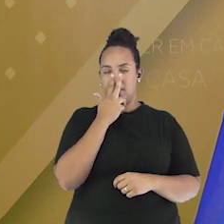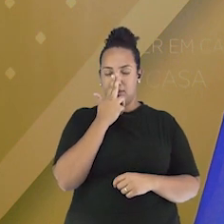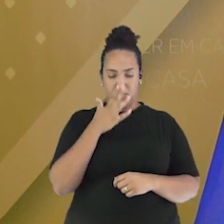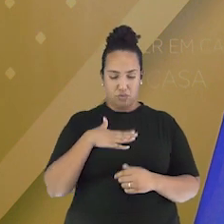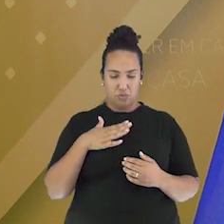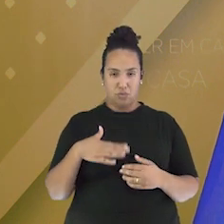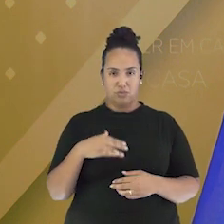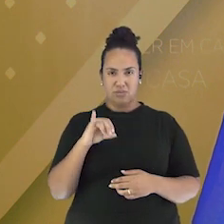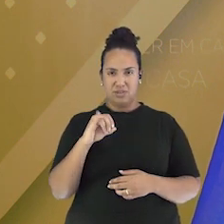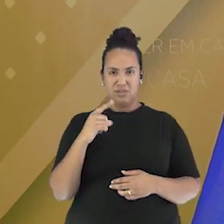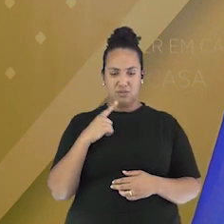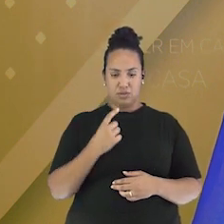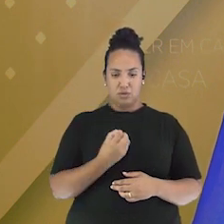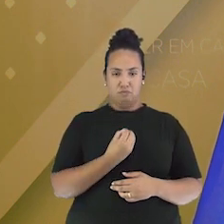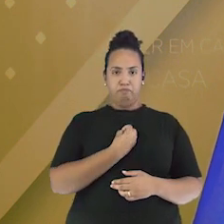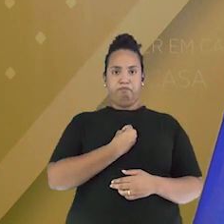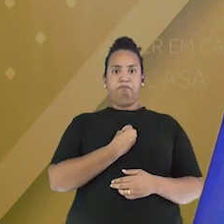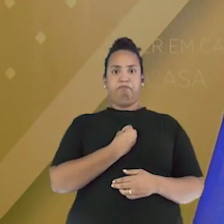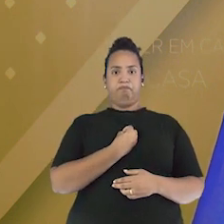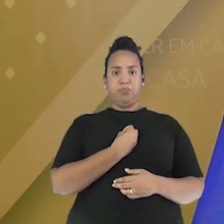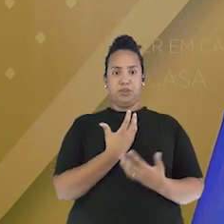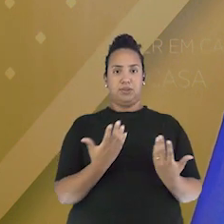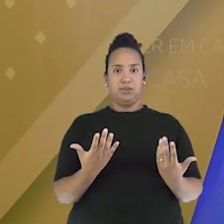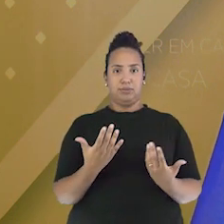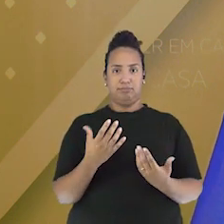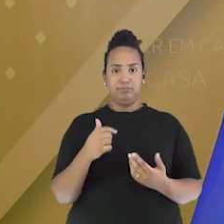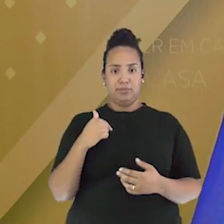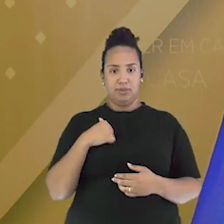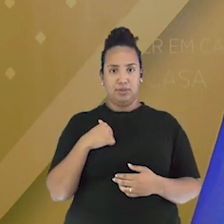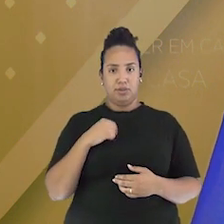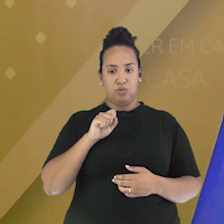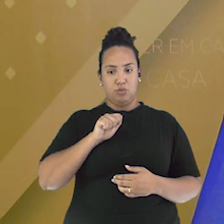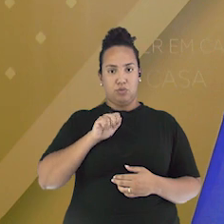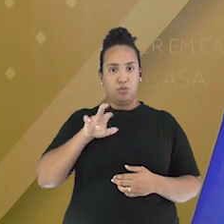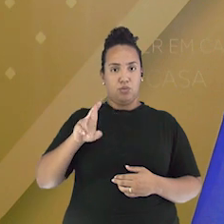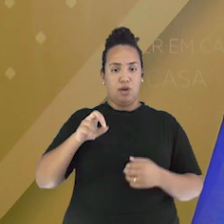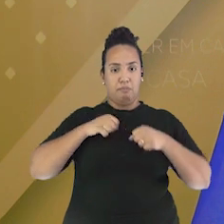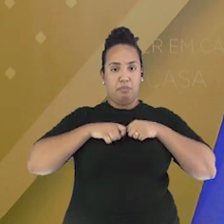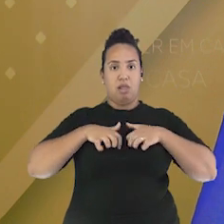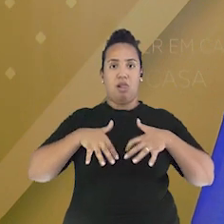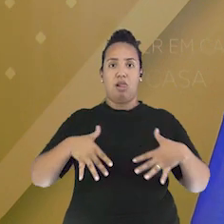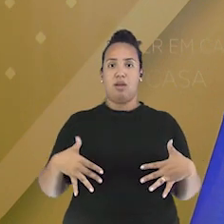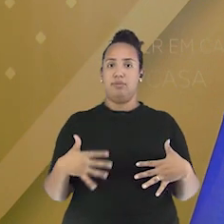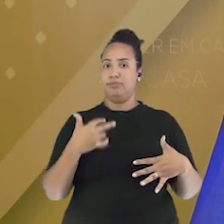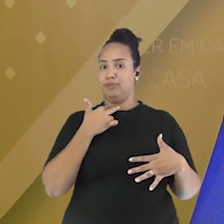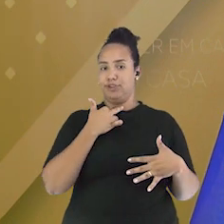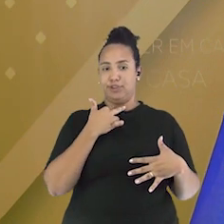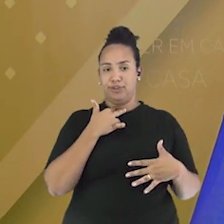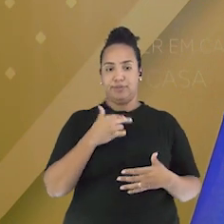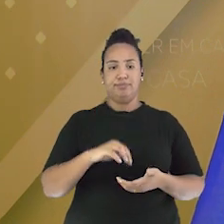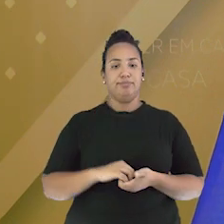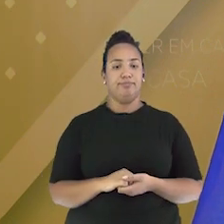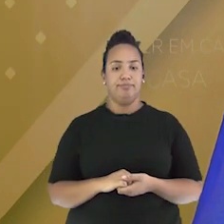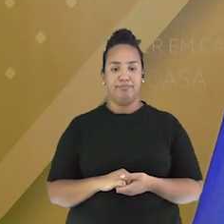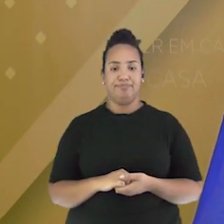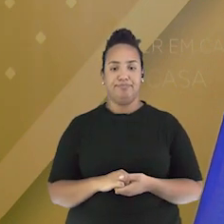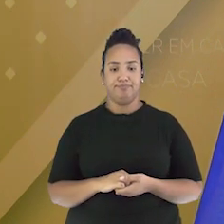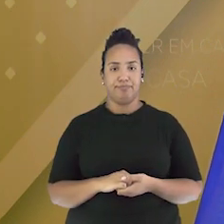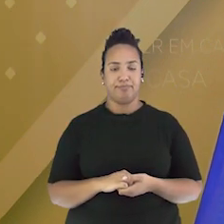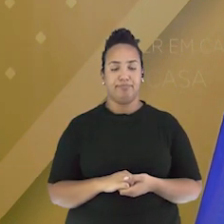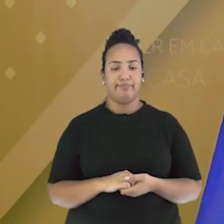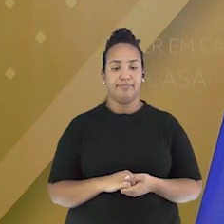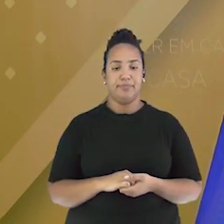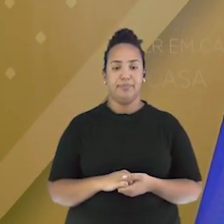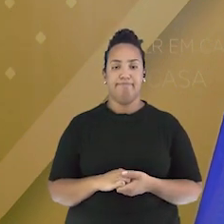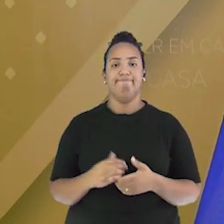nosso corpo, Nossa. né? O ar, ele iria para outras regiões onde ele não é necessário. E não ia funcionar direito. E não ia funcionar